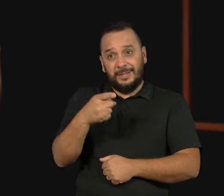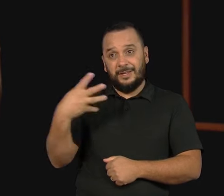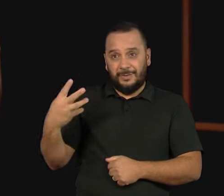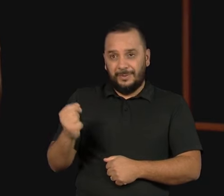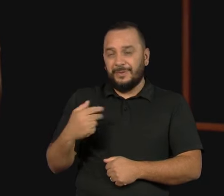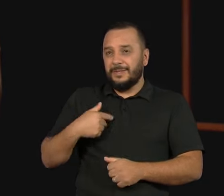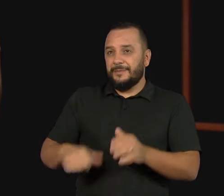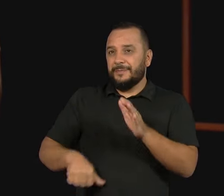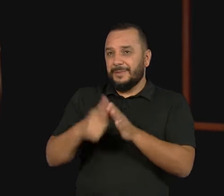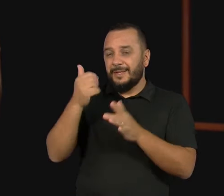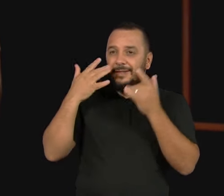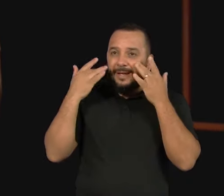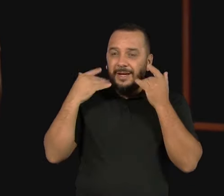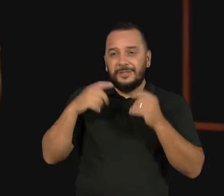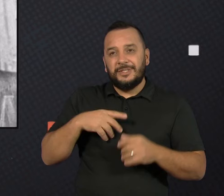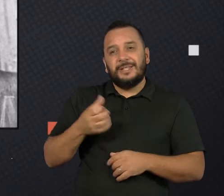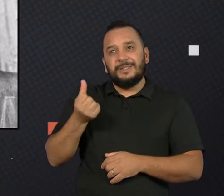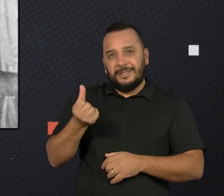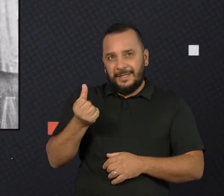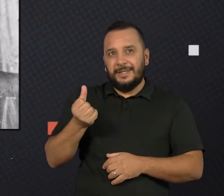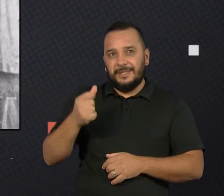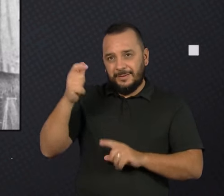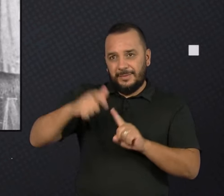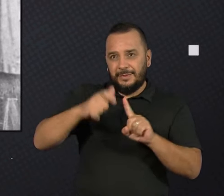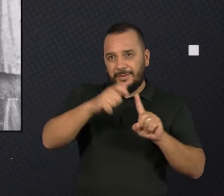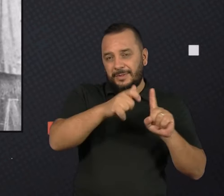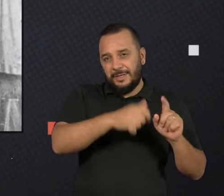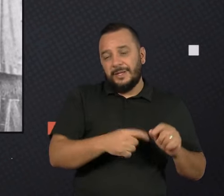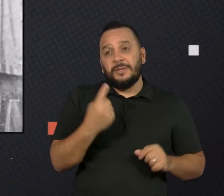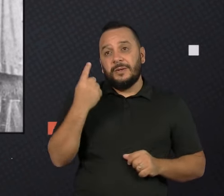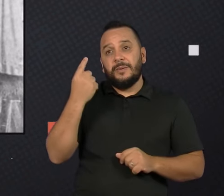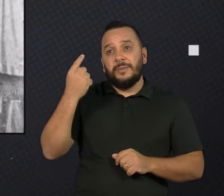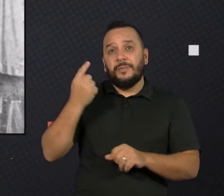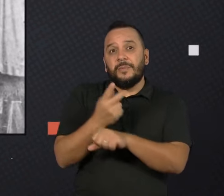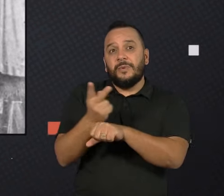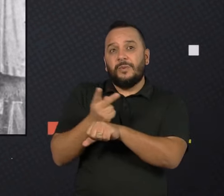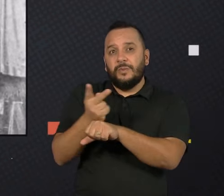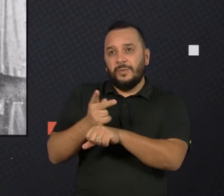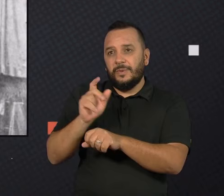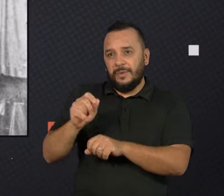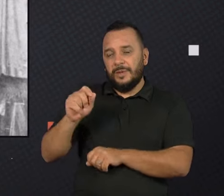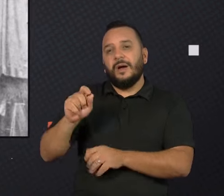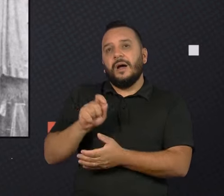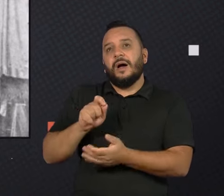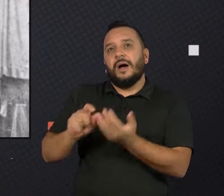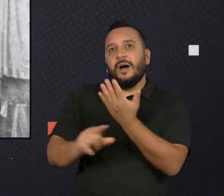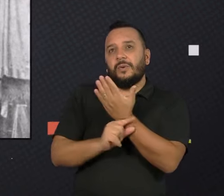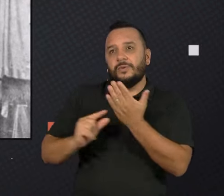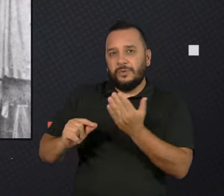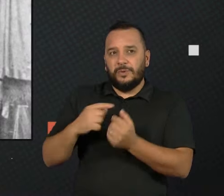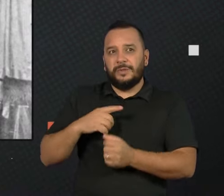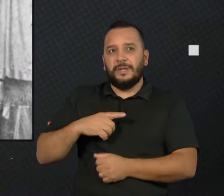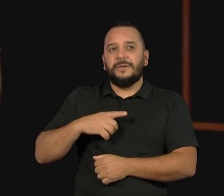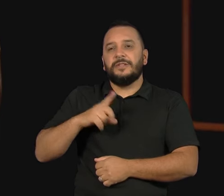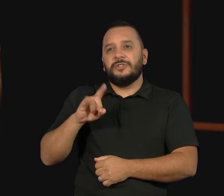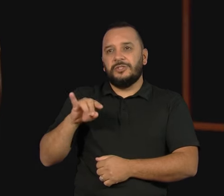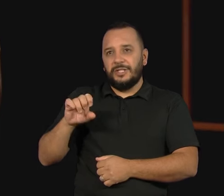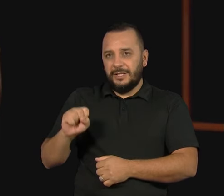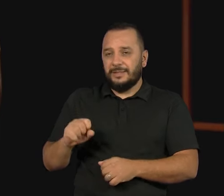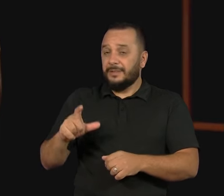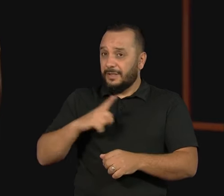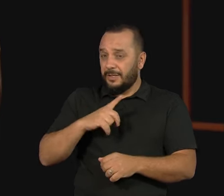peça que eu fiz foi 6 personagens à procura de um autor, com a Dina Sfati como atriz principal. O diretor era Paulo